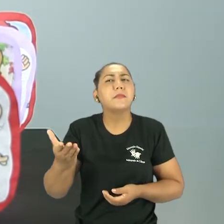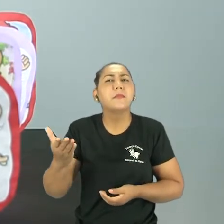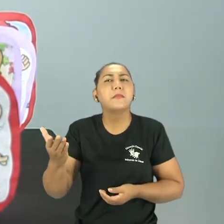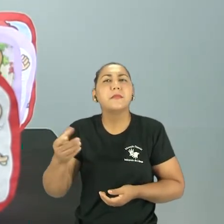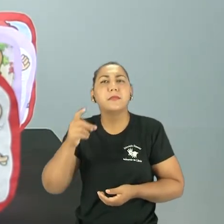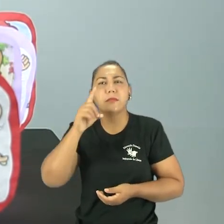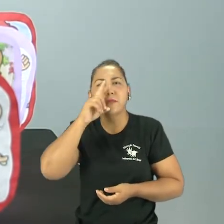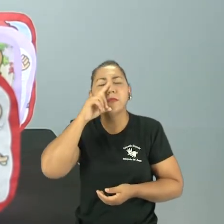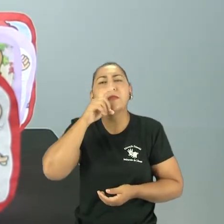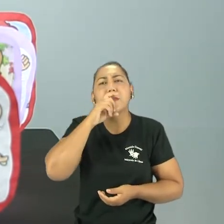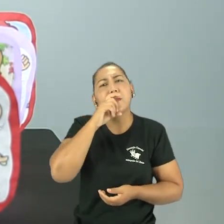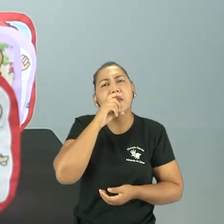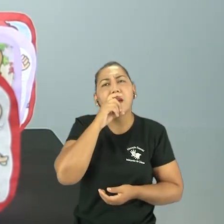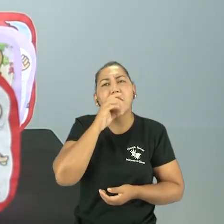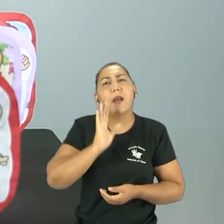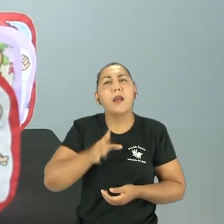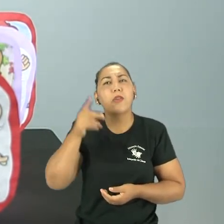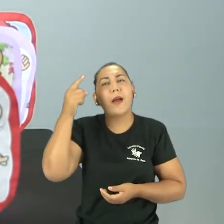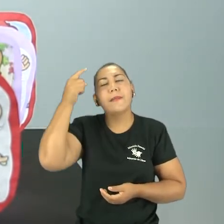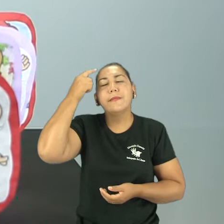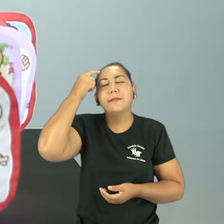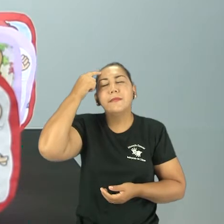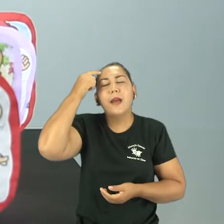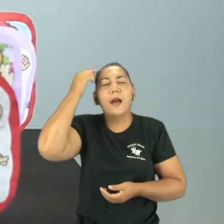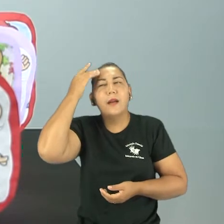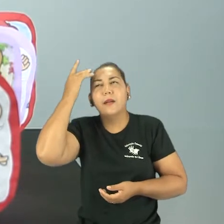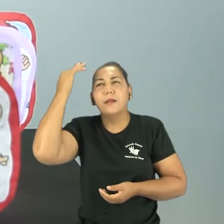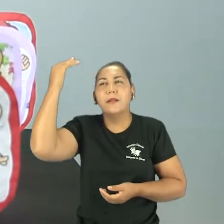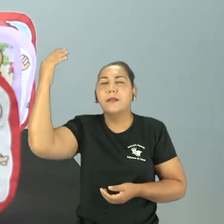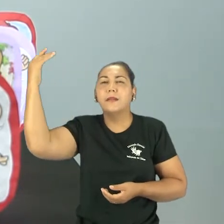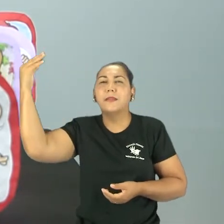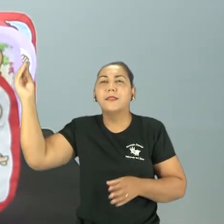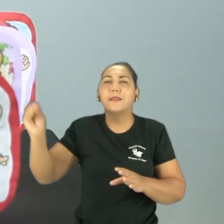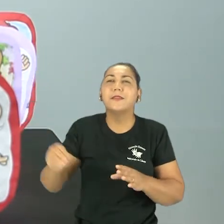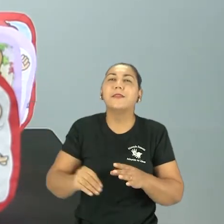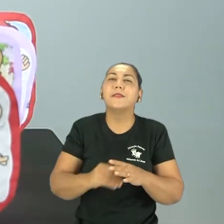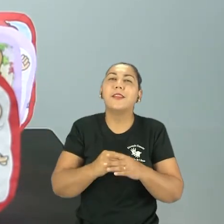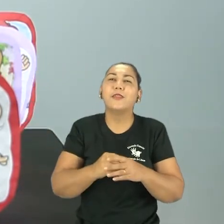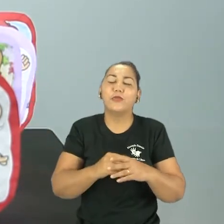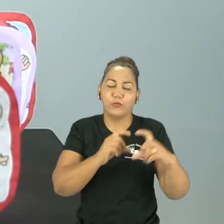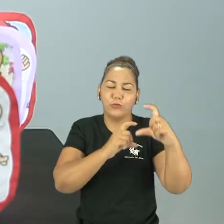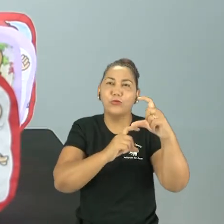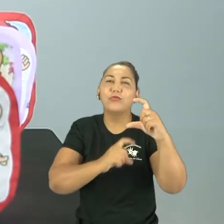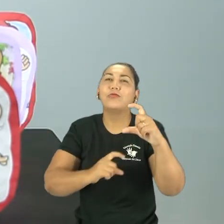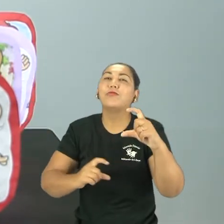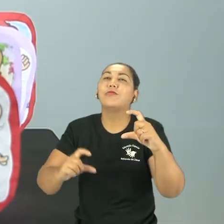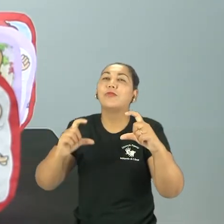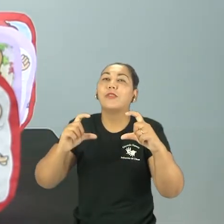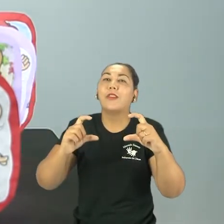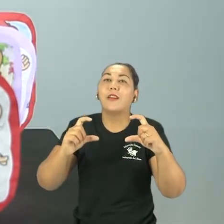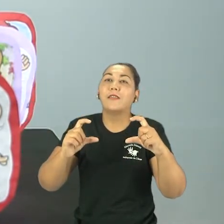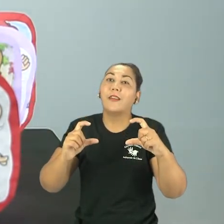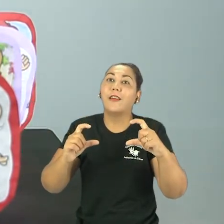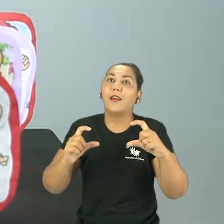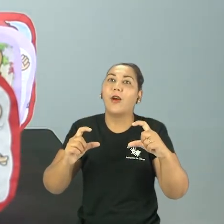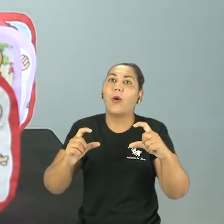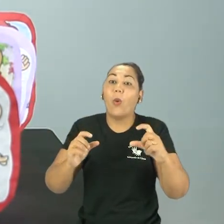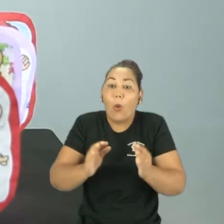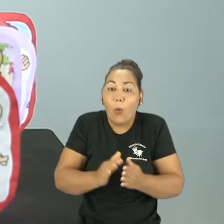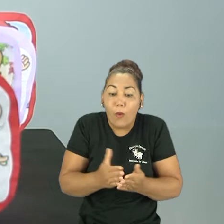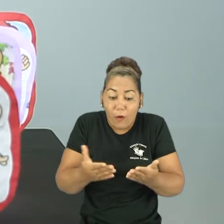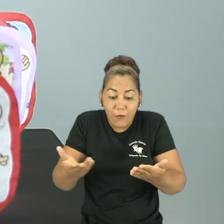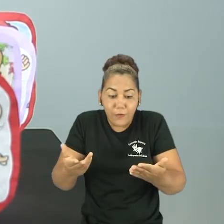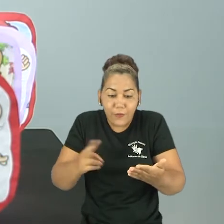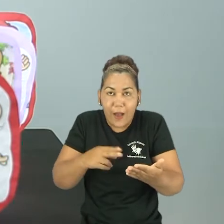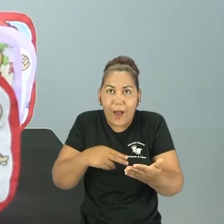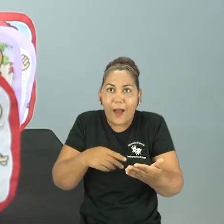história? Quantos aqui de vocês já pegaram um gibi na mão e foram correndo pro papai para ler?